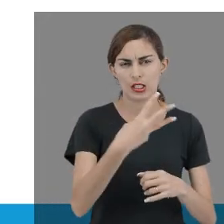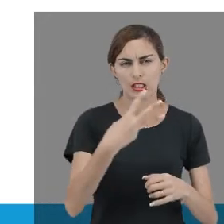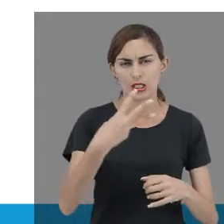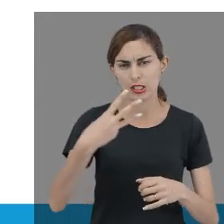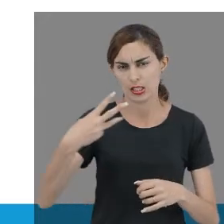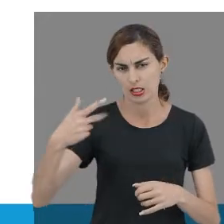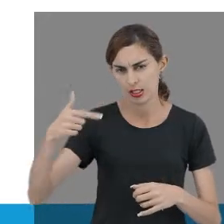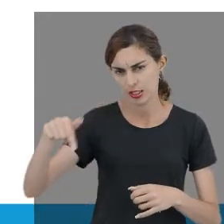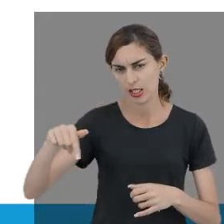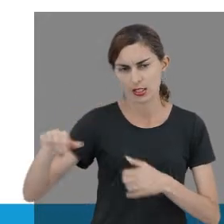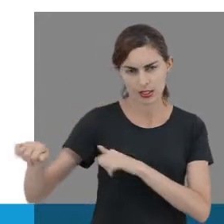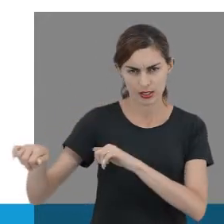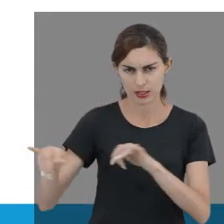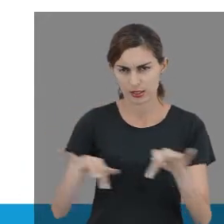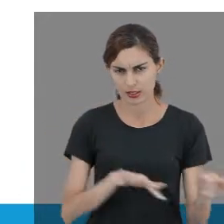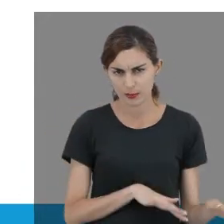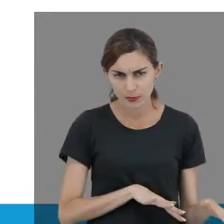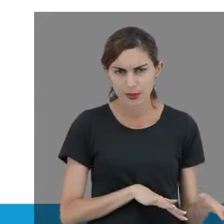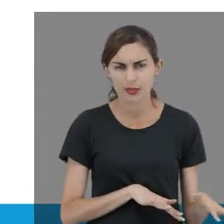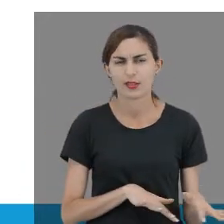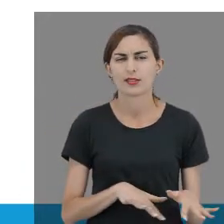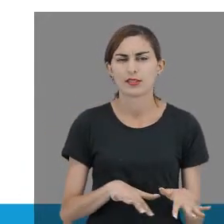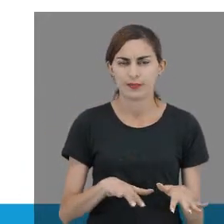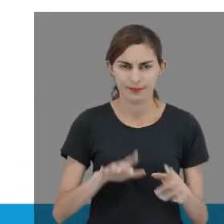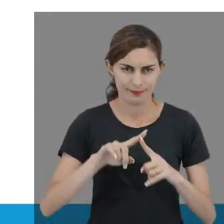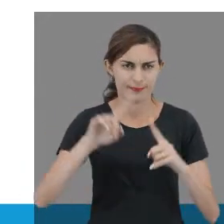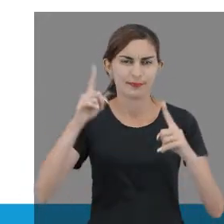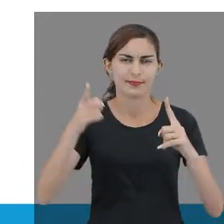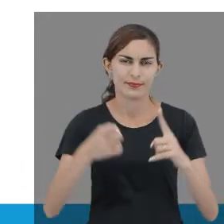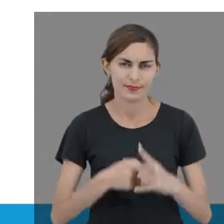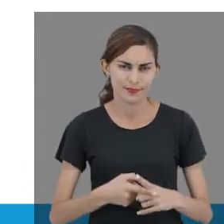37 semanas de gestação, elas são chamadas de crianças pré-termo.